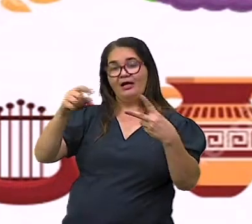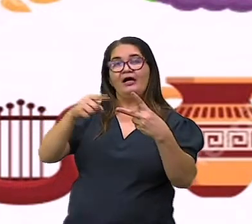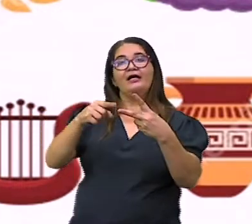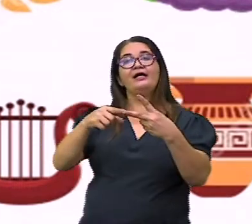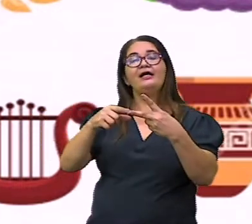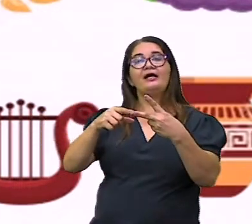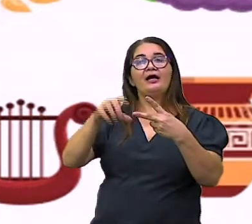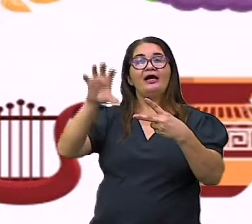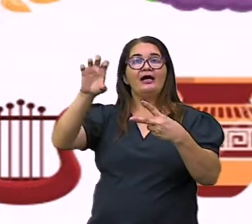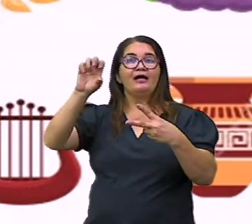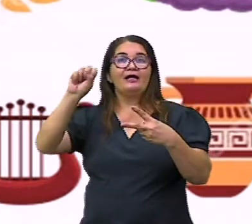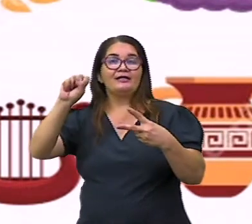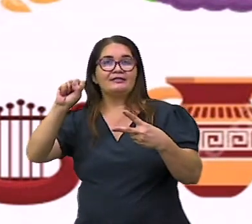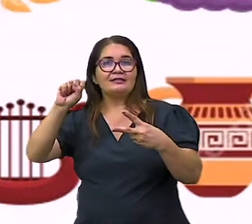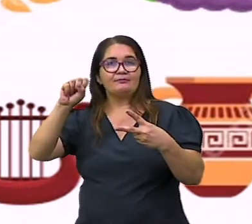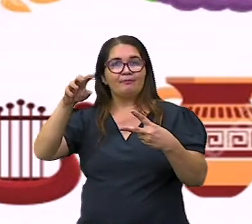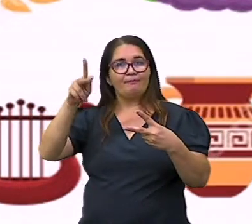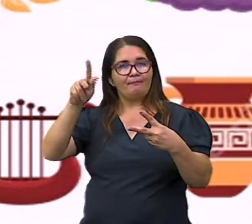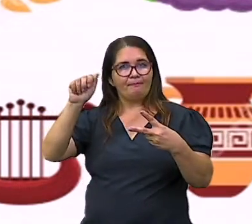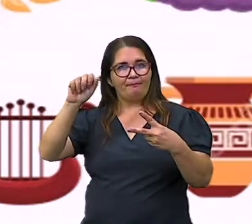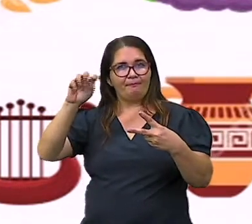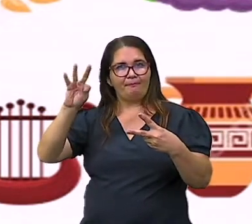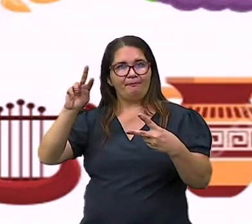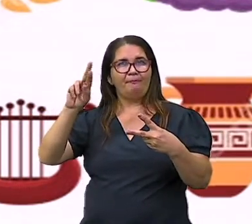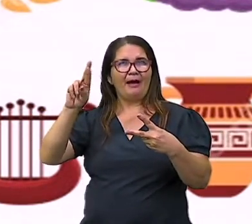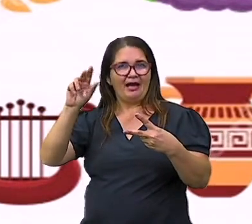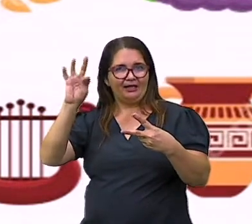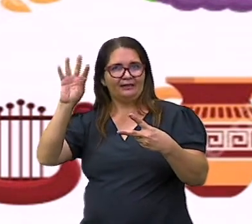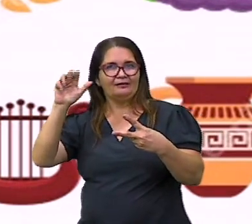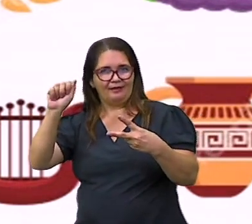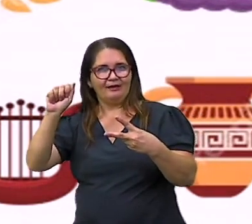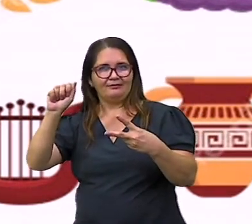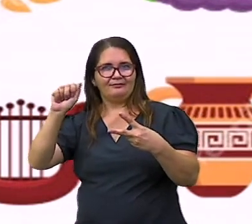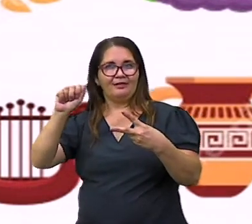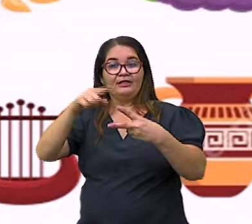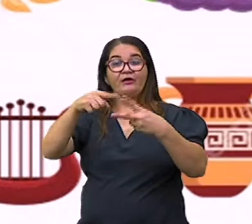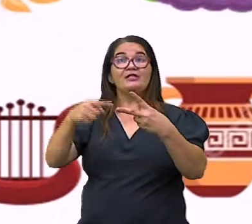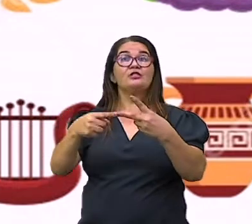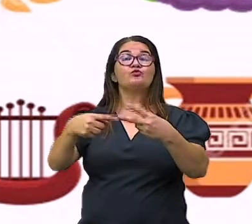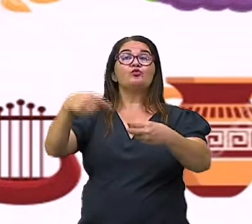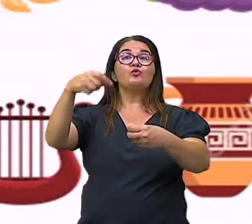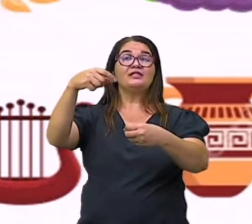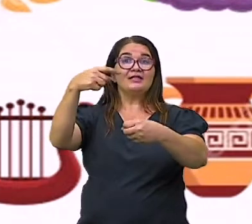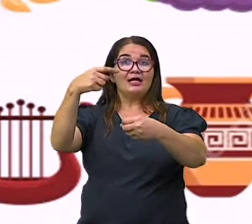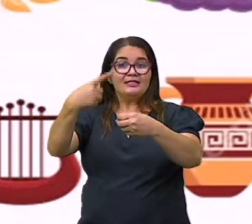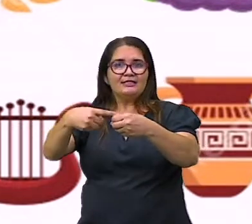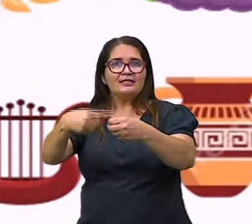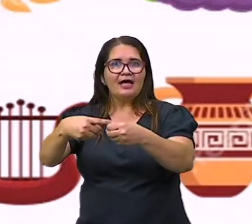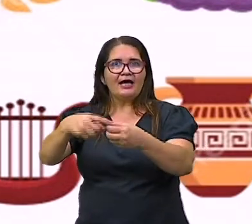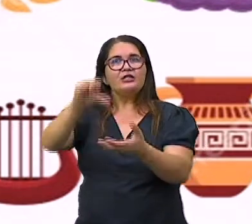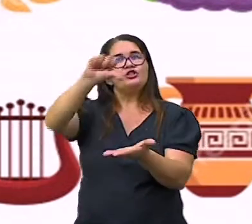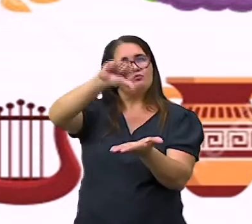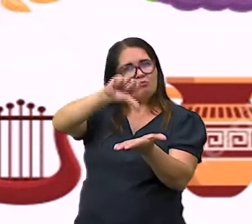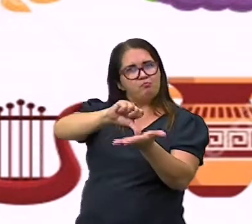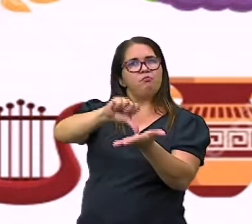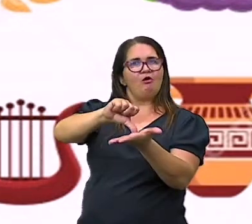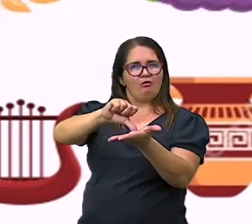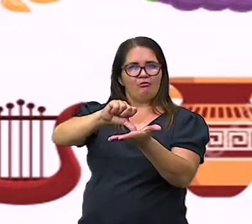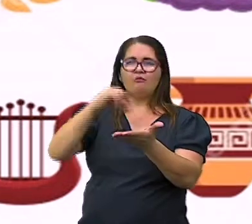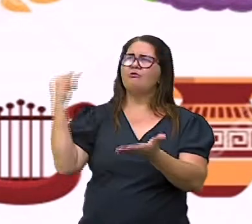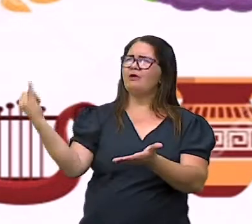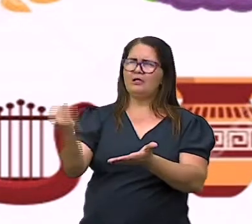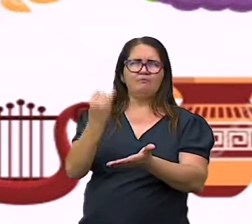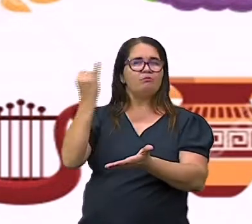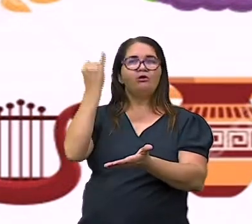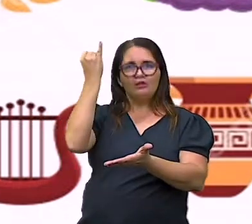foi conquistada pela Macedônia, iniciando-se a fase da difusão da cultura grega pelo